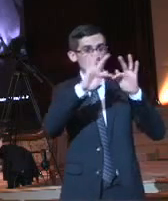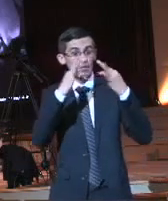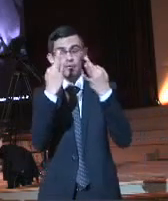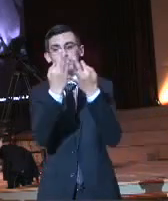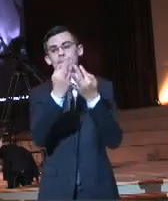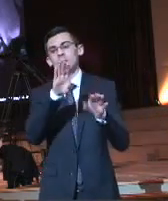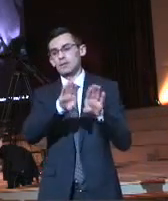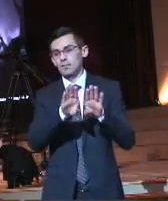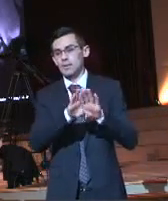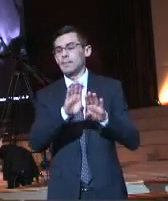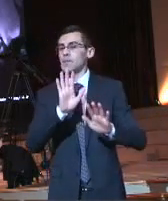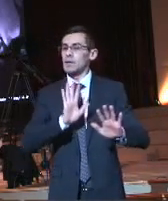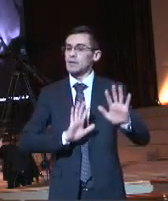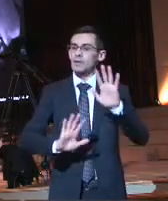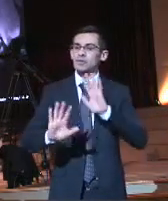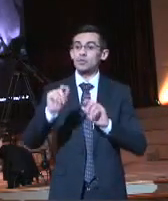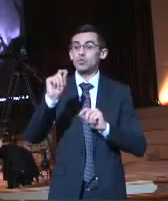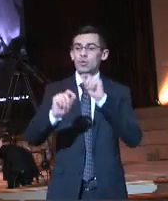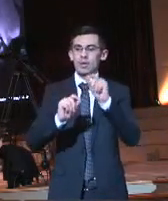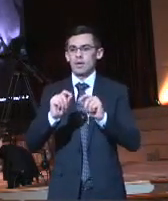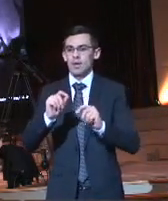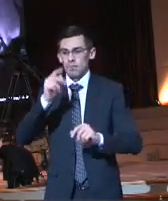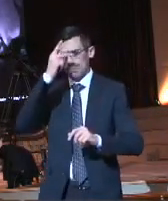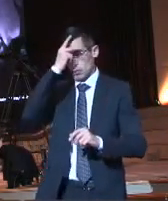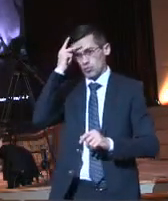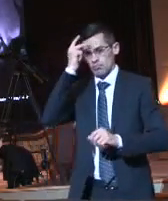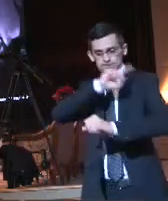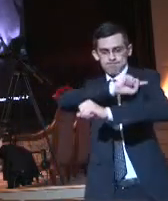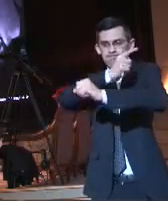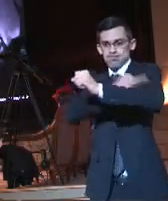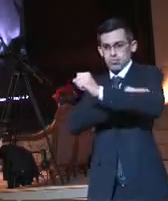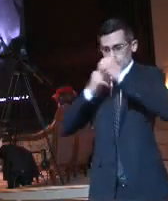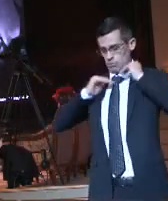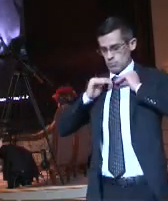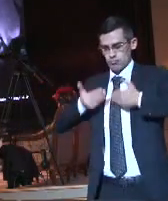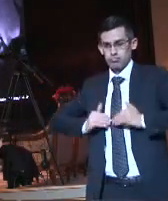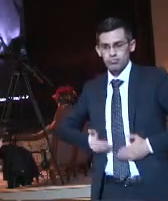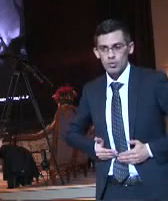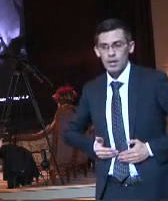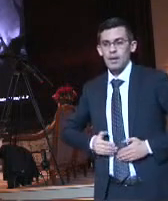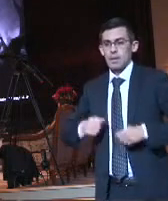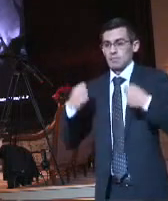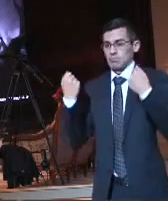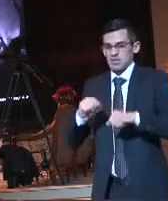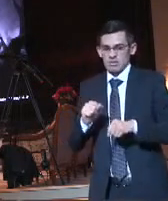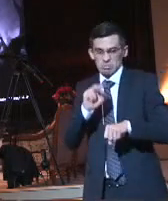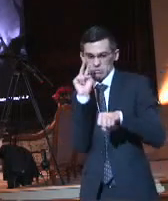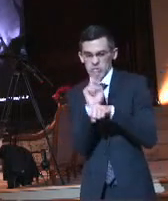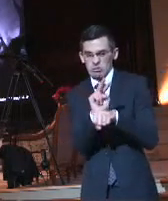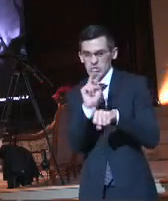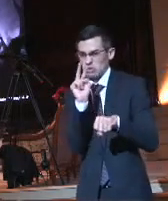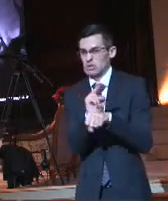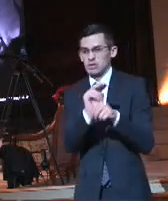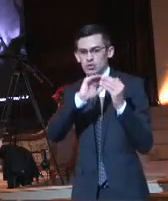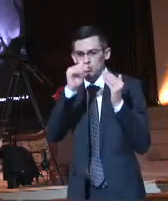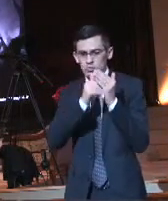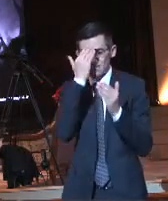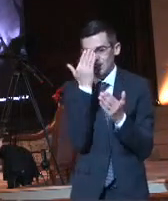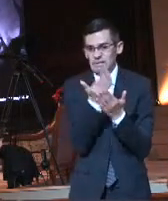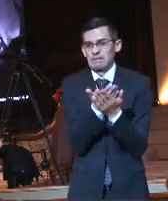como alguém forte, vestido de armadura, defende de unhas e dentes aquilo que ele acredita